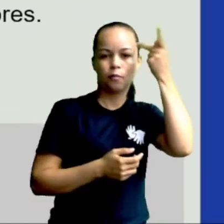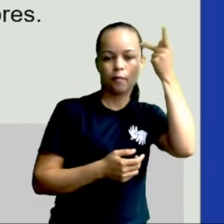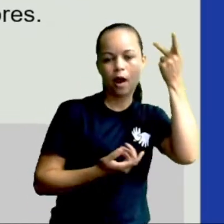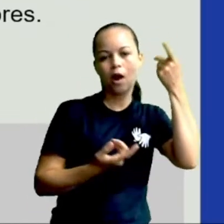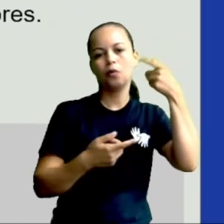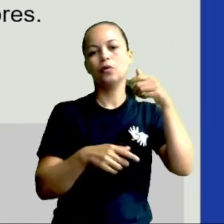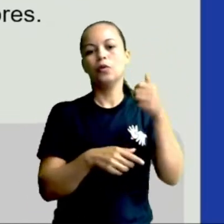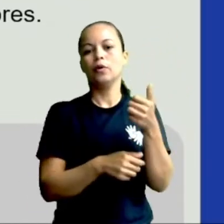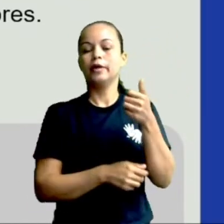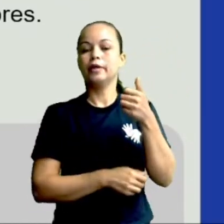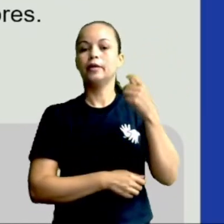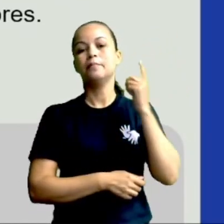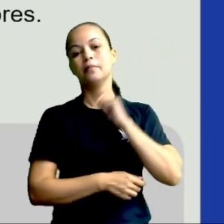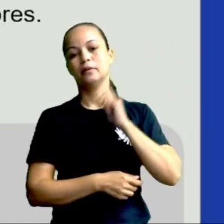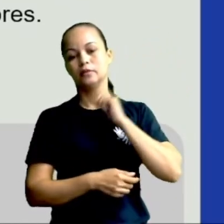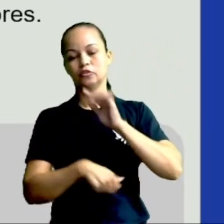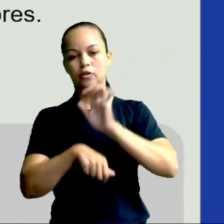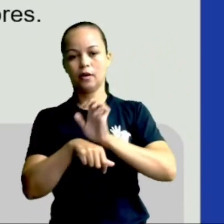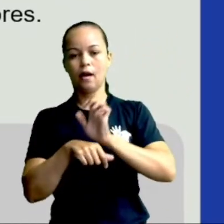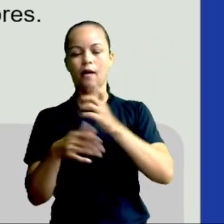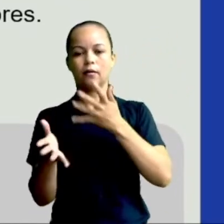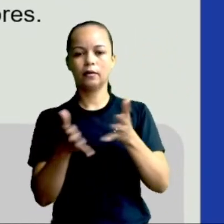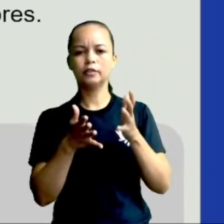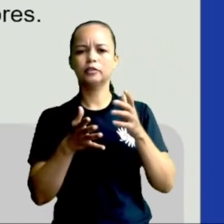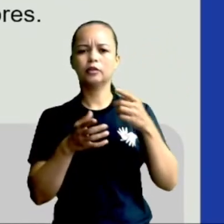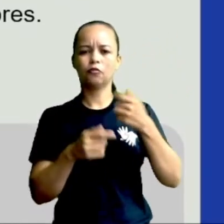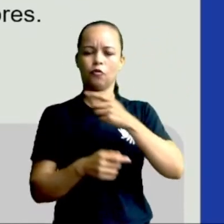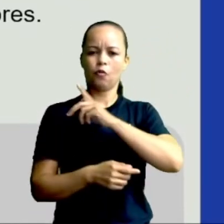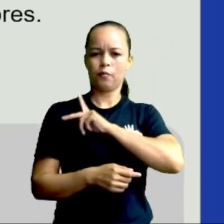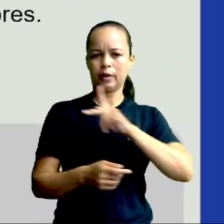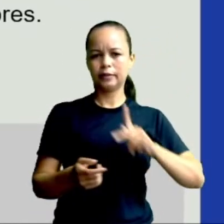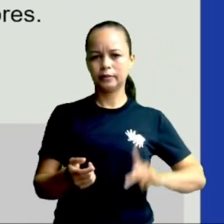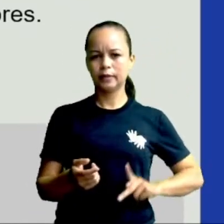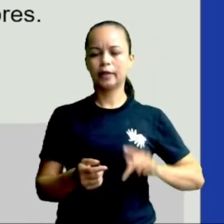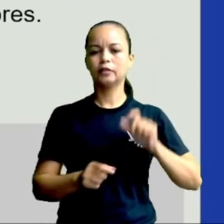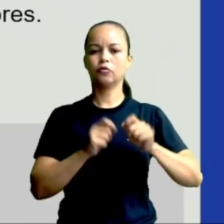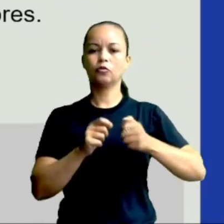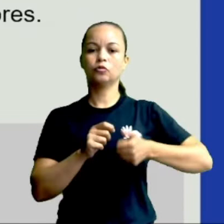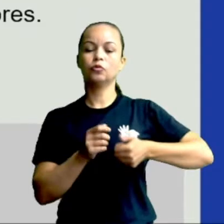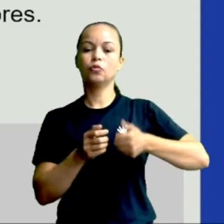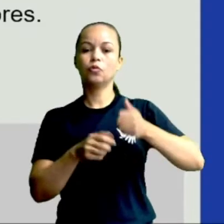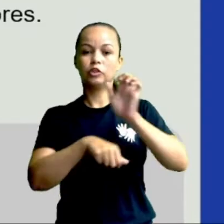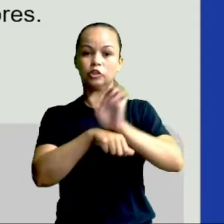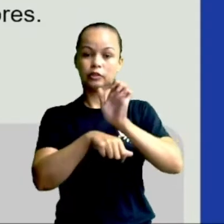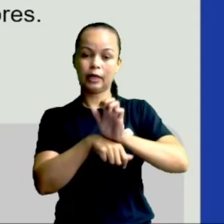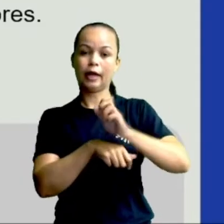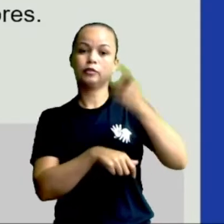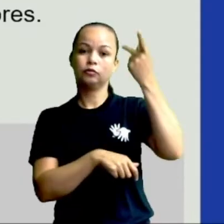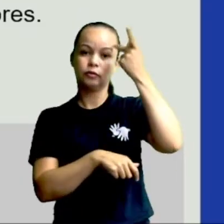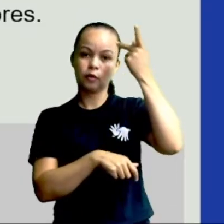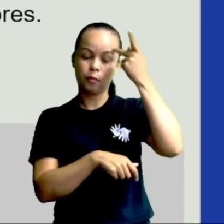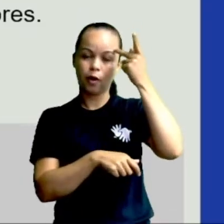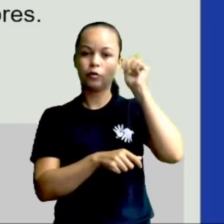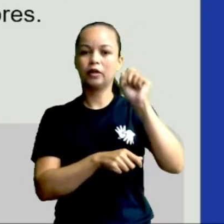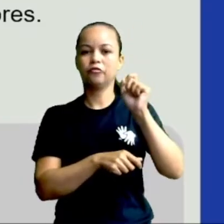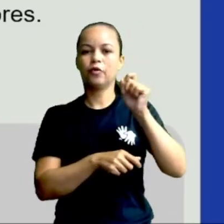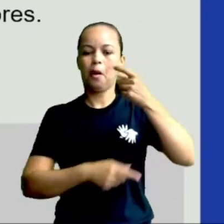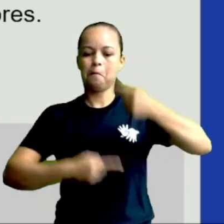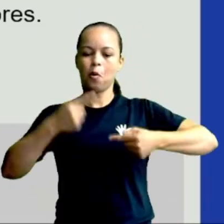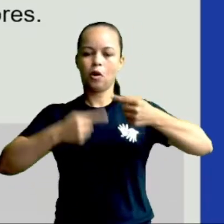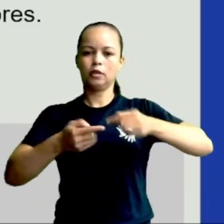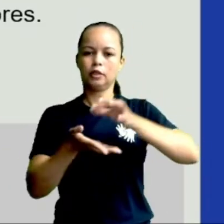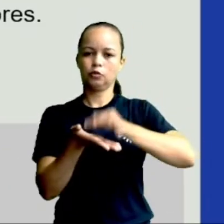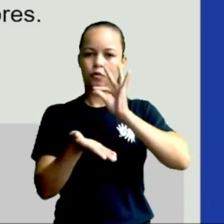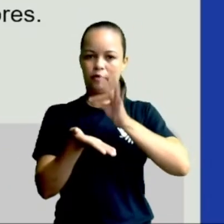nos primeiros 4 anos foi um presidente do estado de São Paulo, né? Política do café. Então,